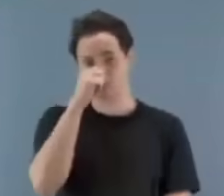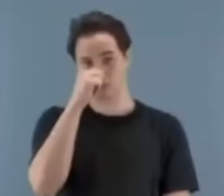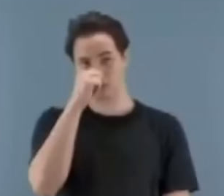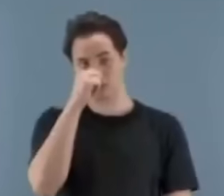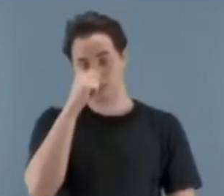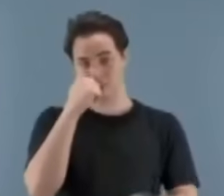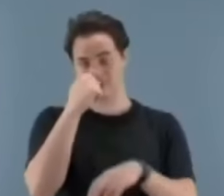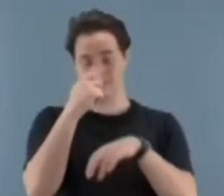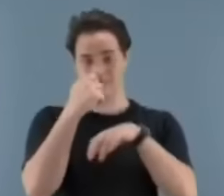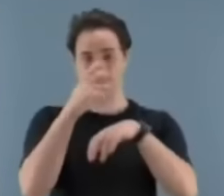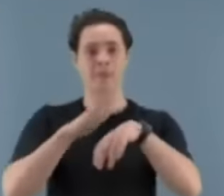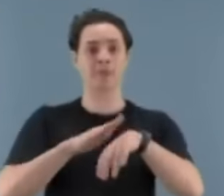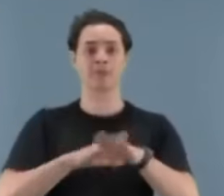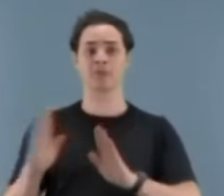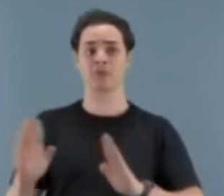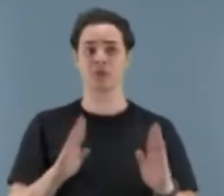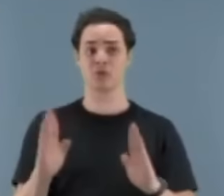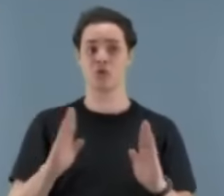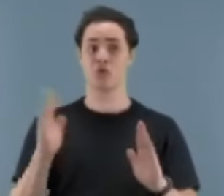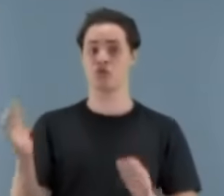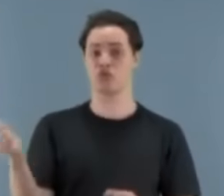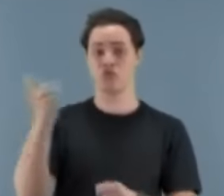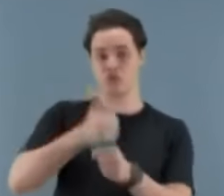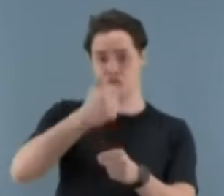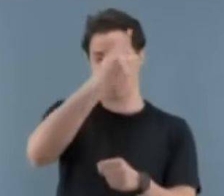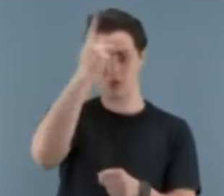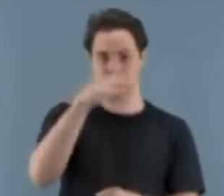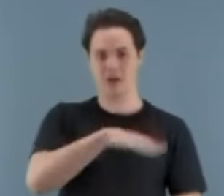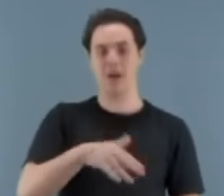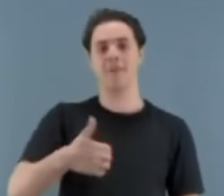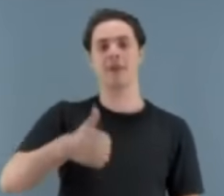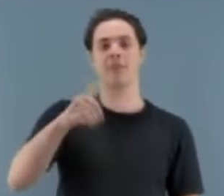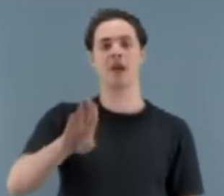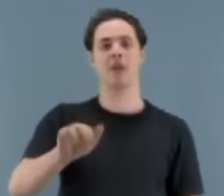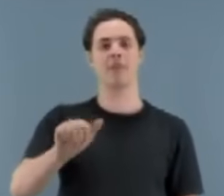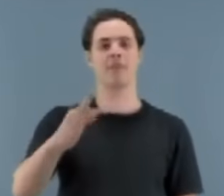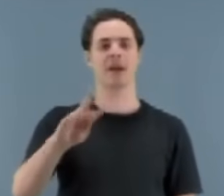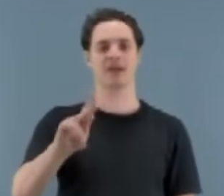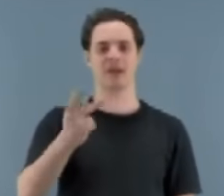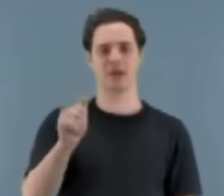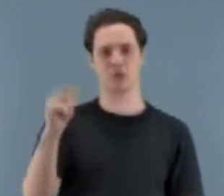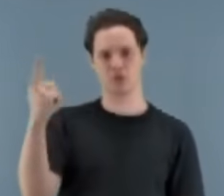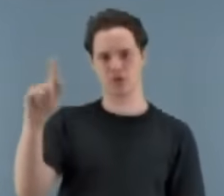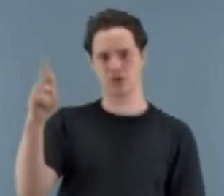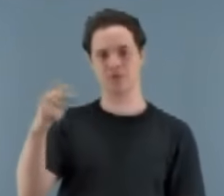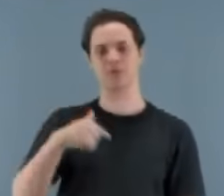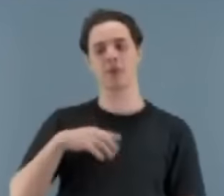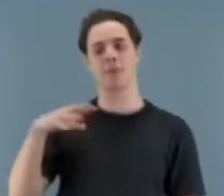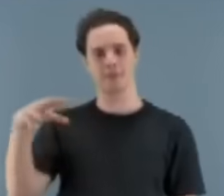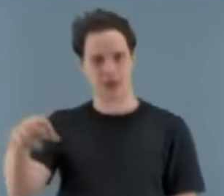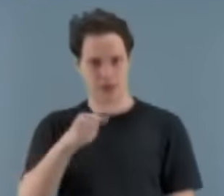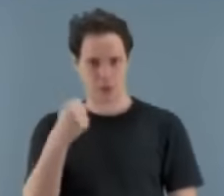colocar outro para comandar o 1º Batalhão de Ações de Comando em Goiânia. Eu peguei o carro numa